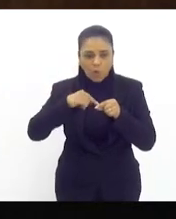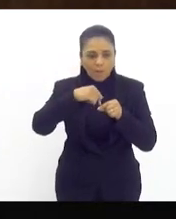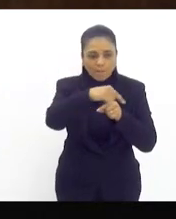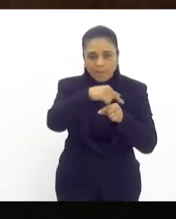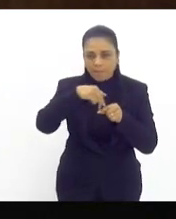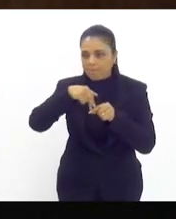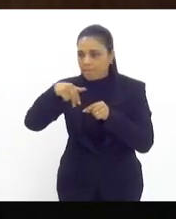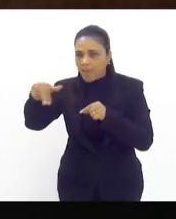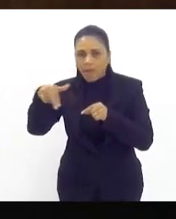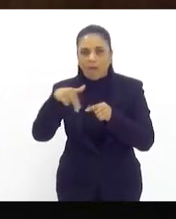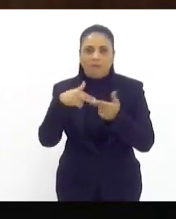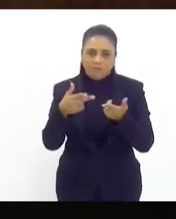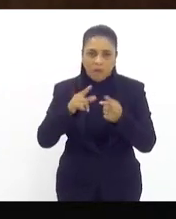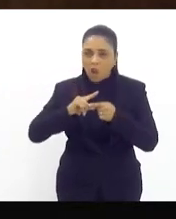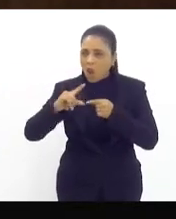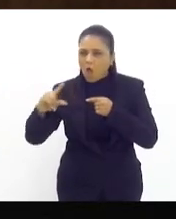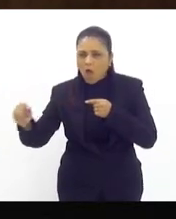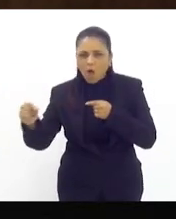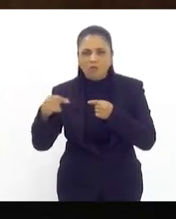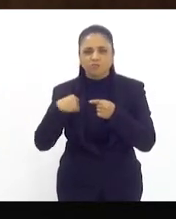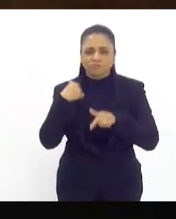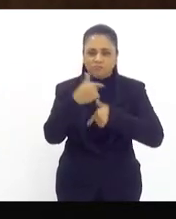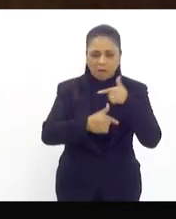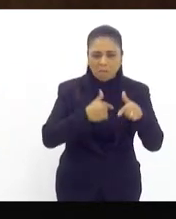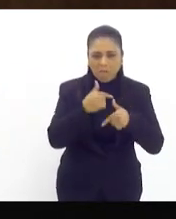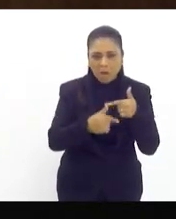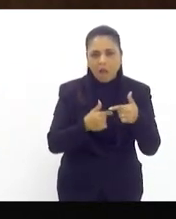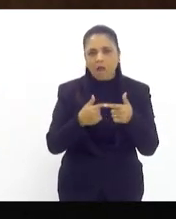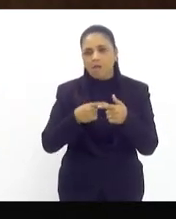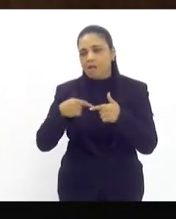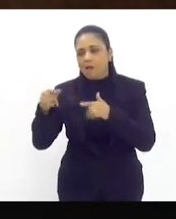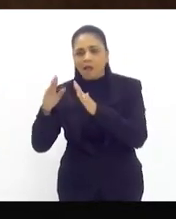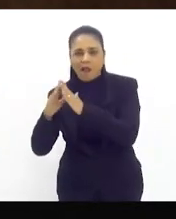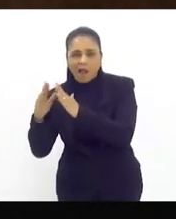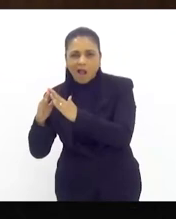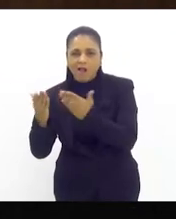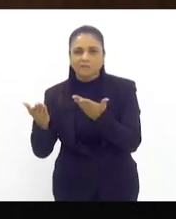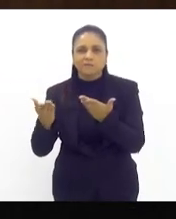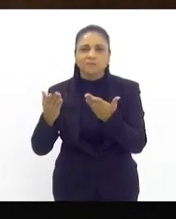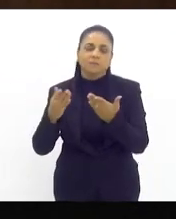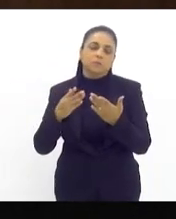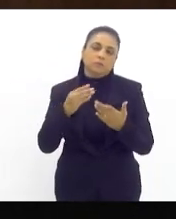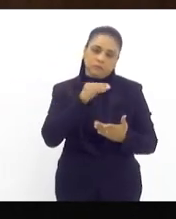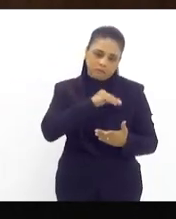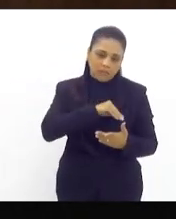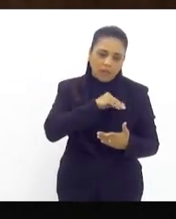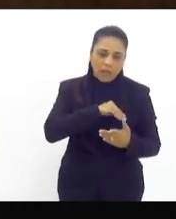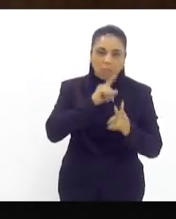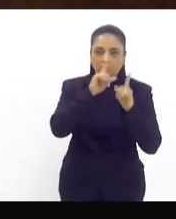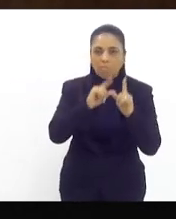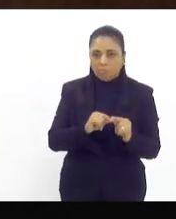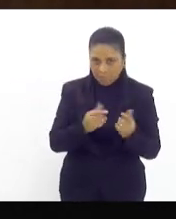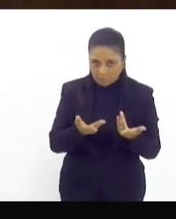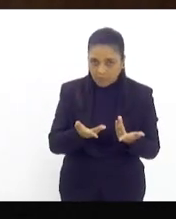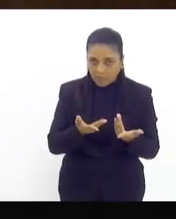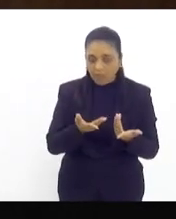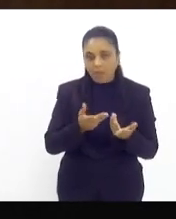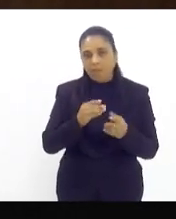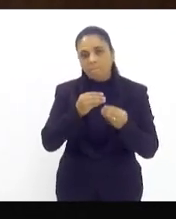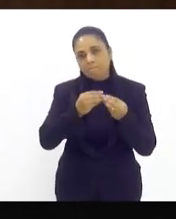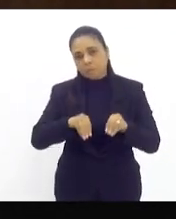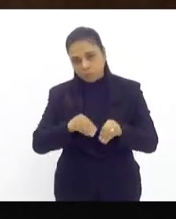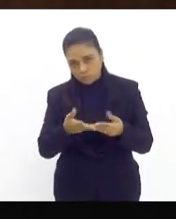acaba né Deputado Anderson atingindo também no salário do servidor né nós não conseguimos ainda